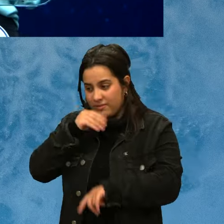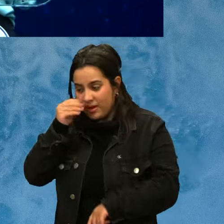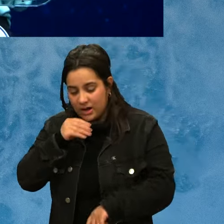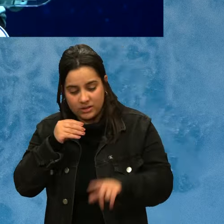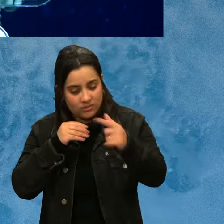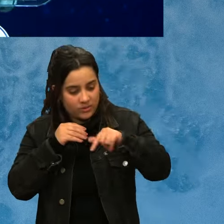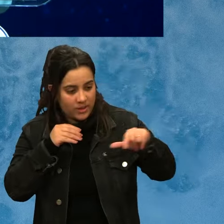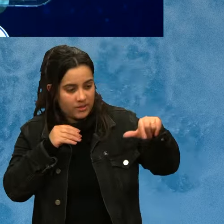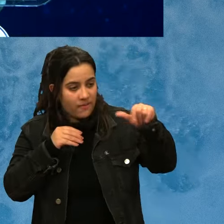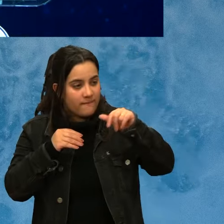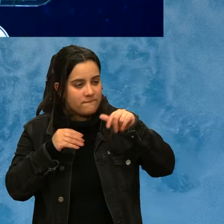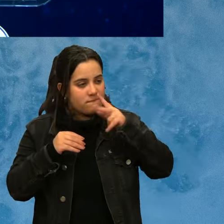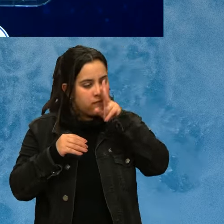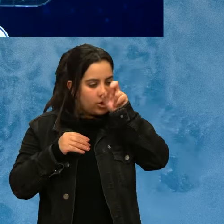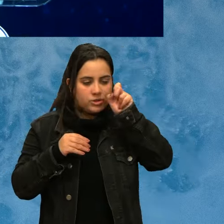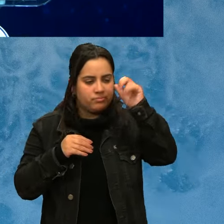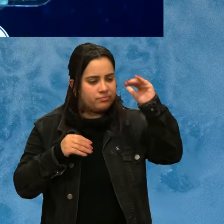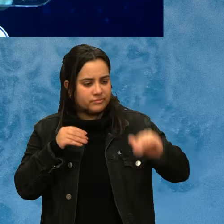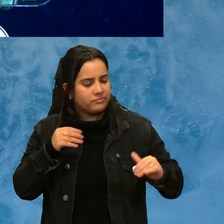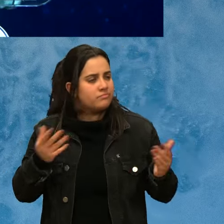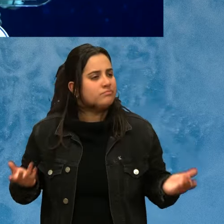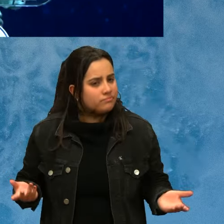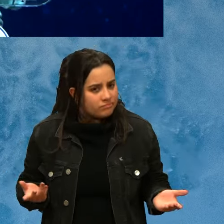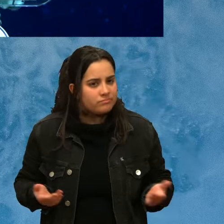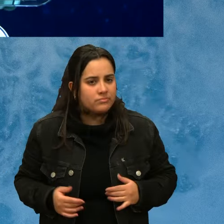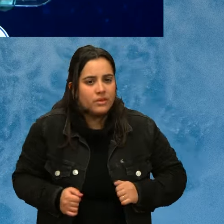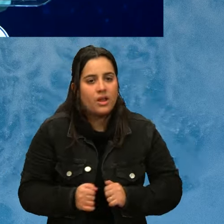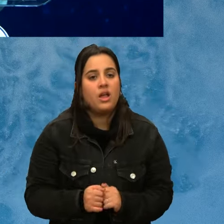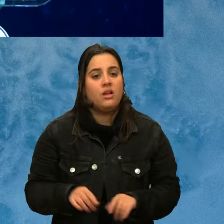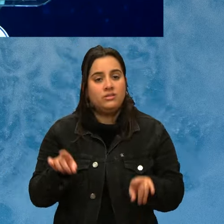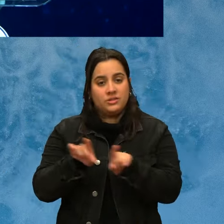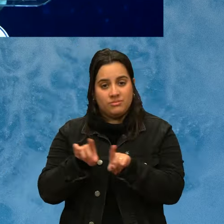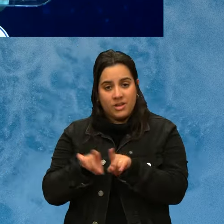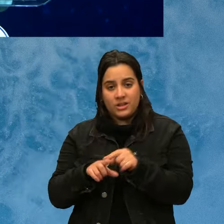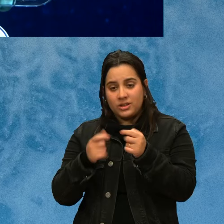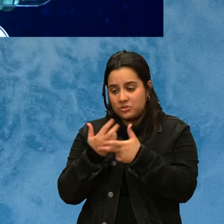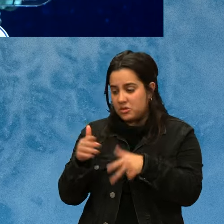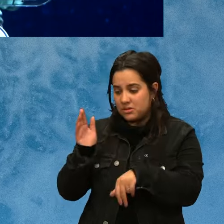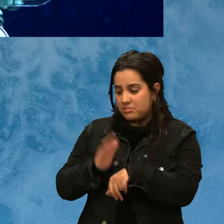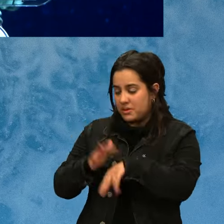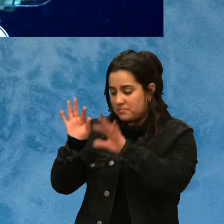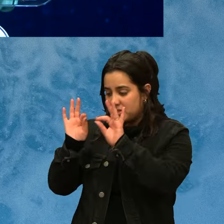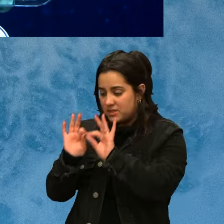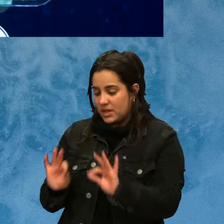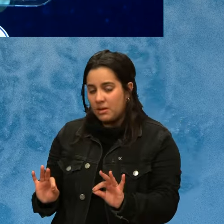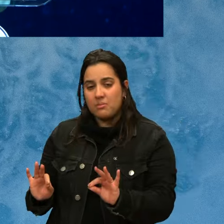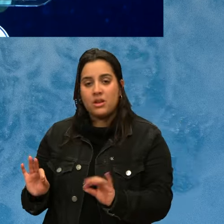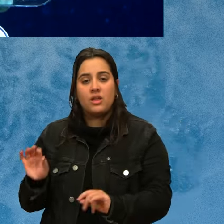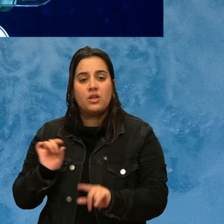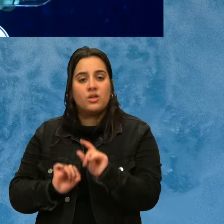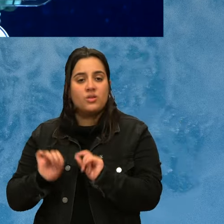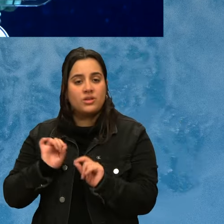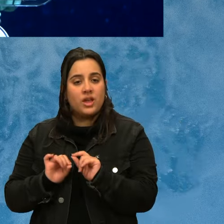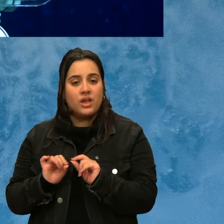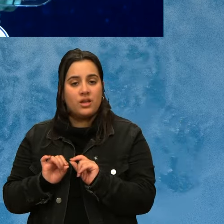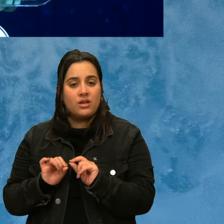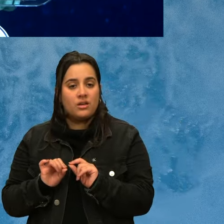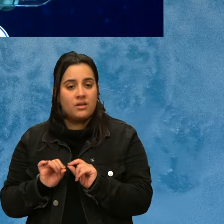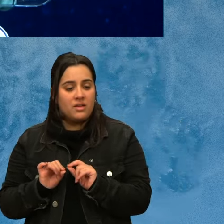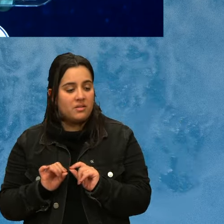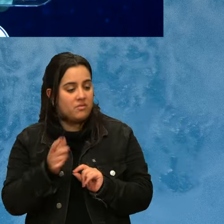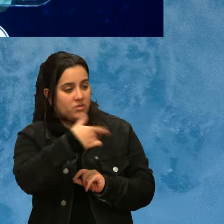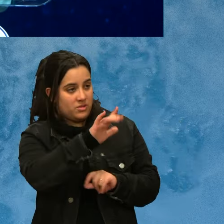Ele escolheu as coisas insignificantes do mundo, as desprezadas e as que nada são, para reduzir a nada as que